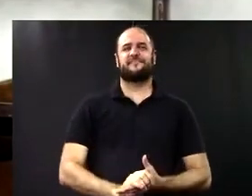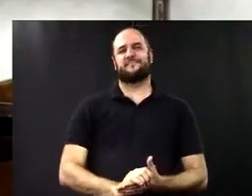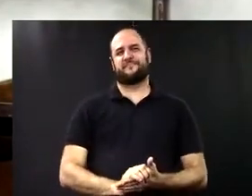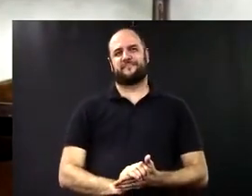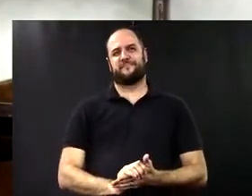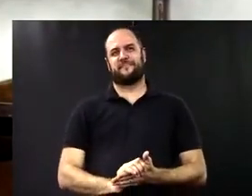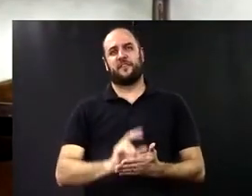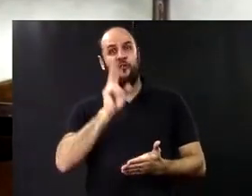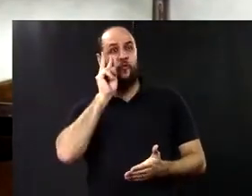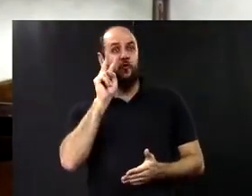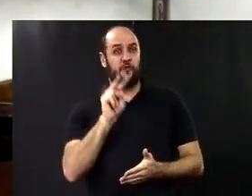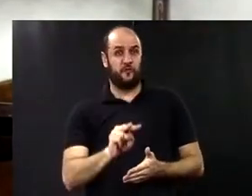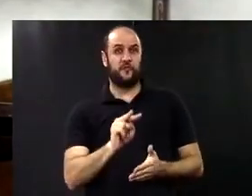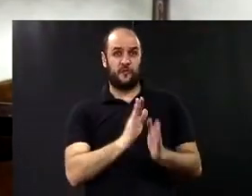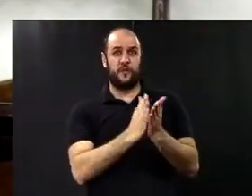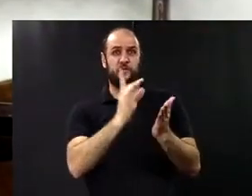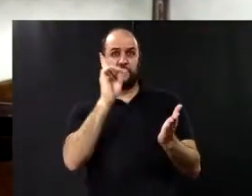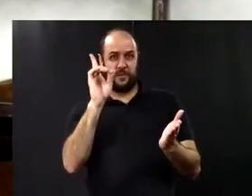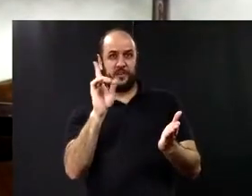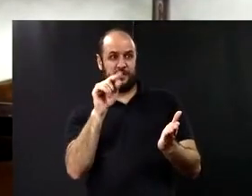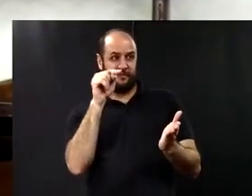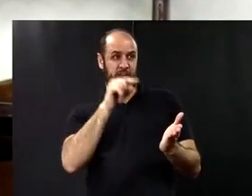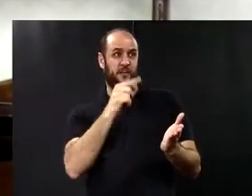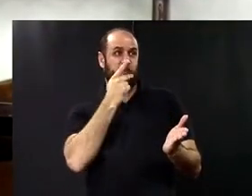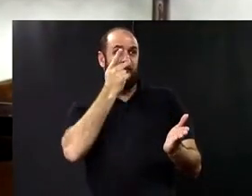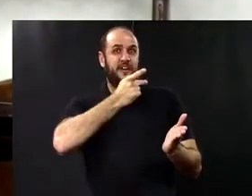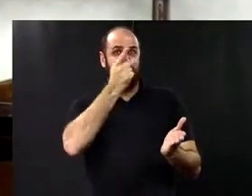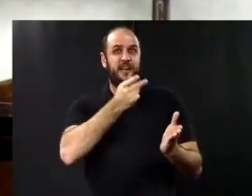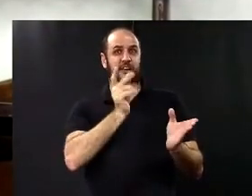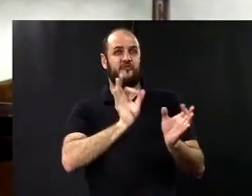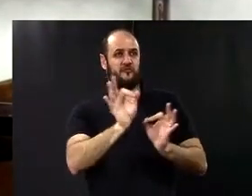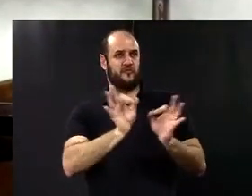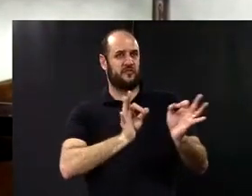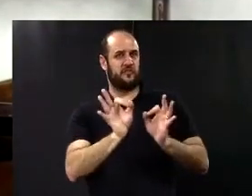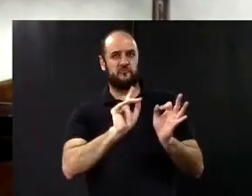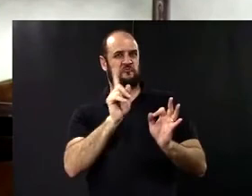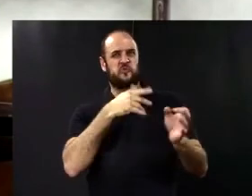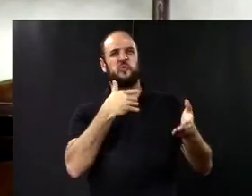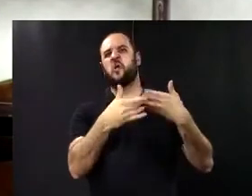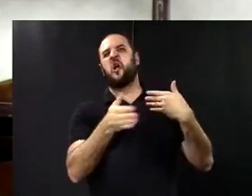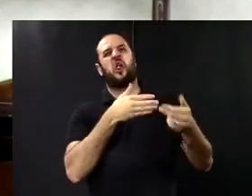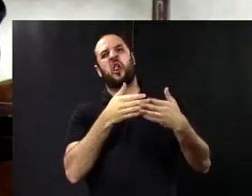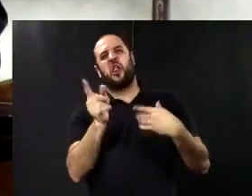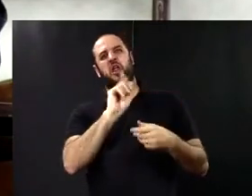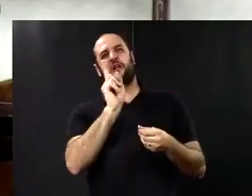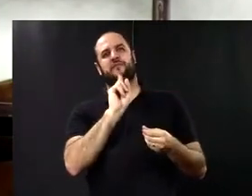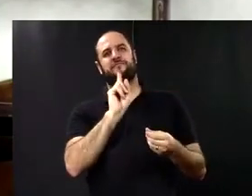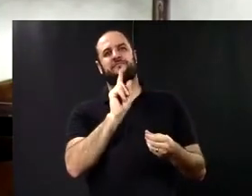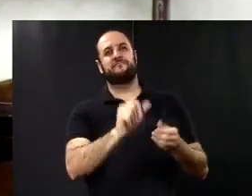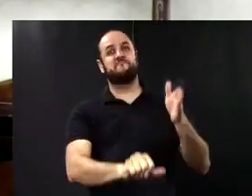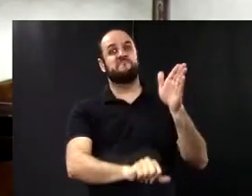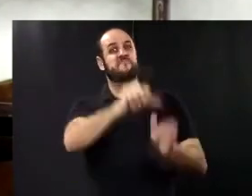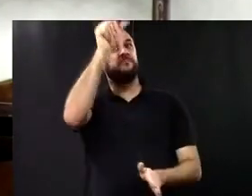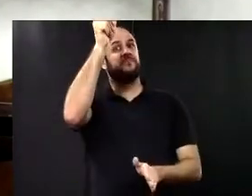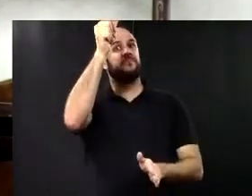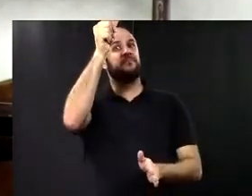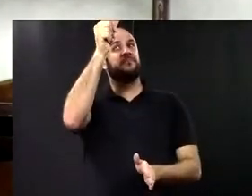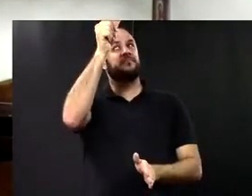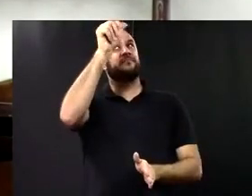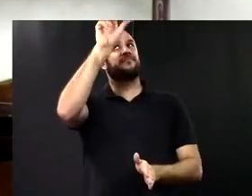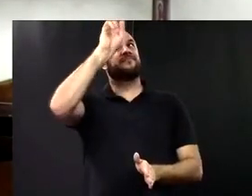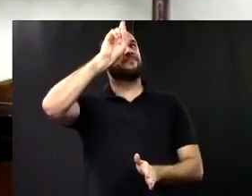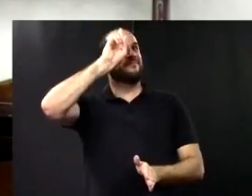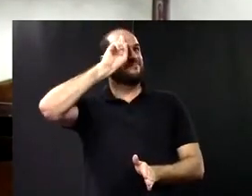E veja, o texto vai dizer que essa correção não vem de qualquer lugar. Primeiramente, ela vem do